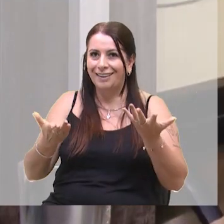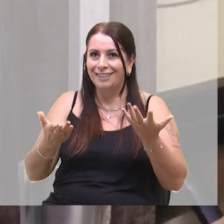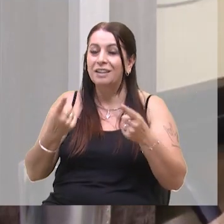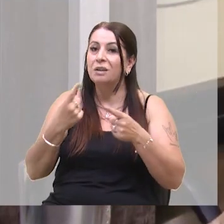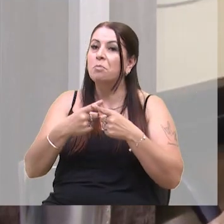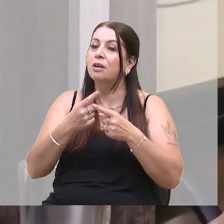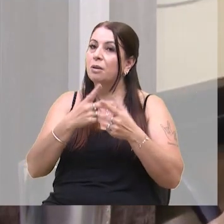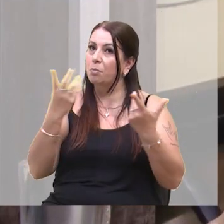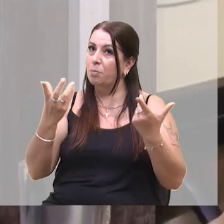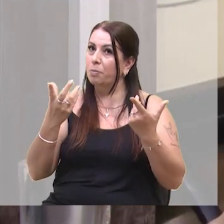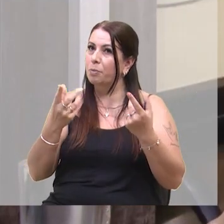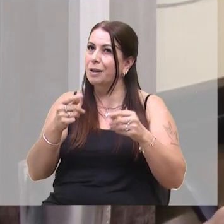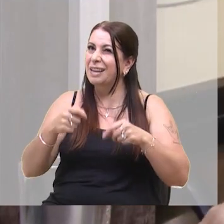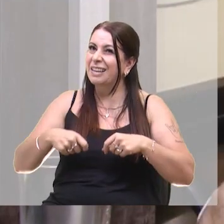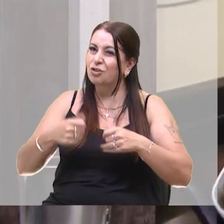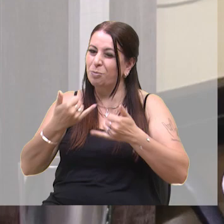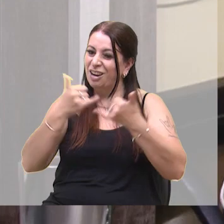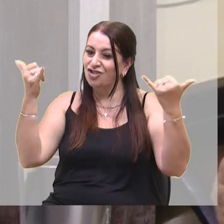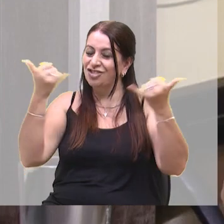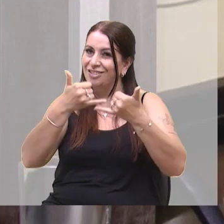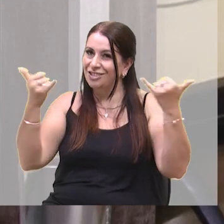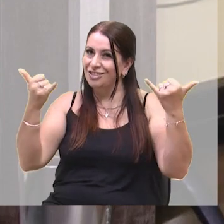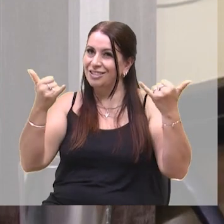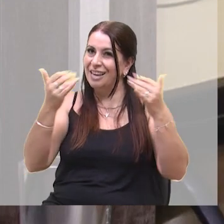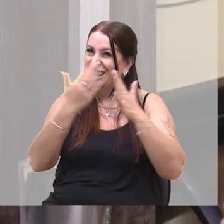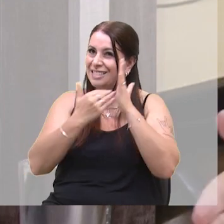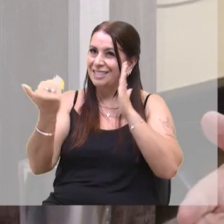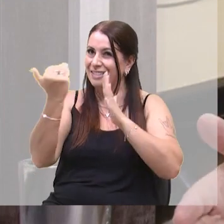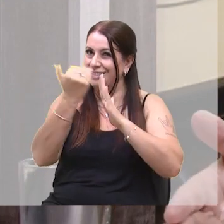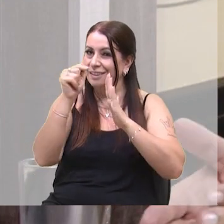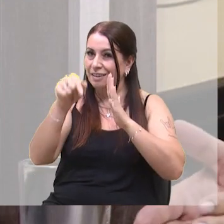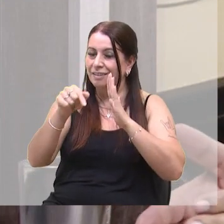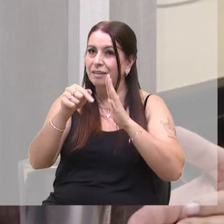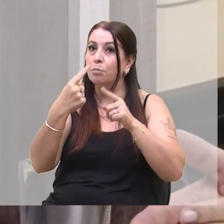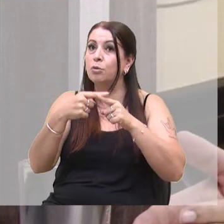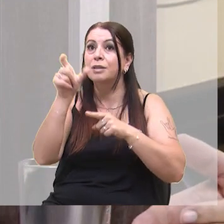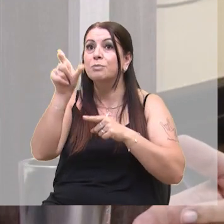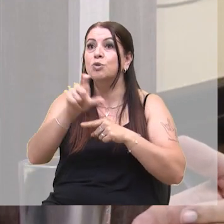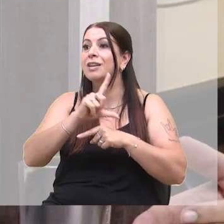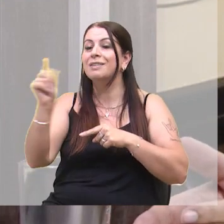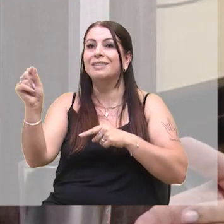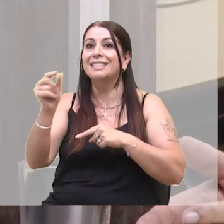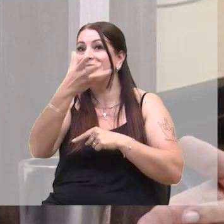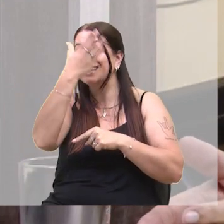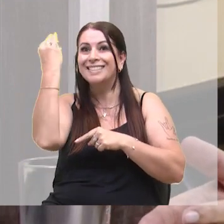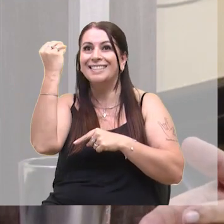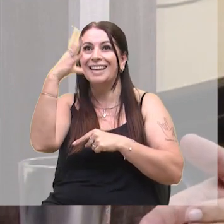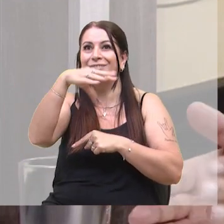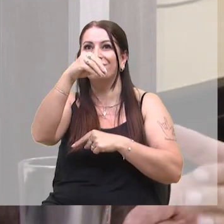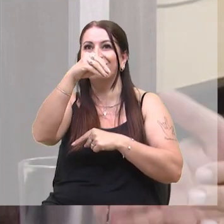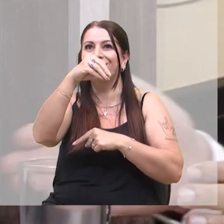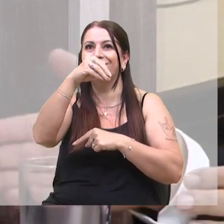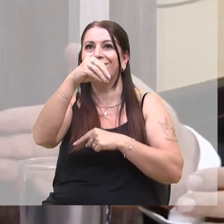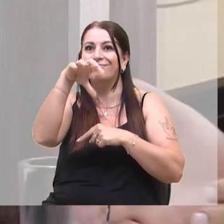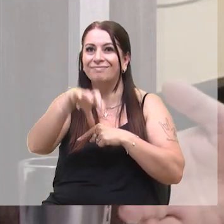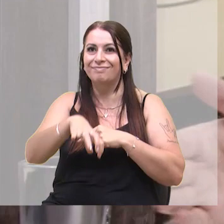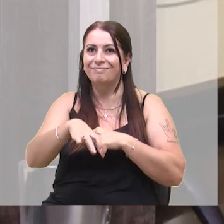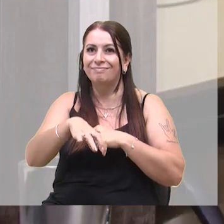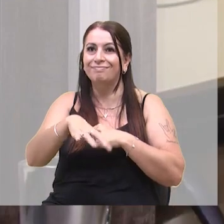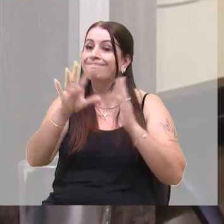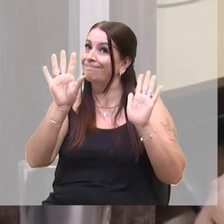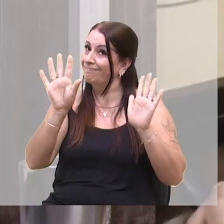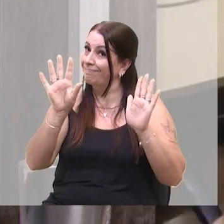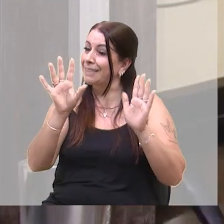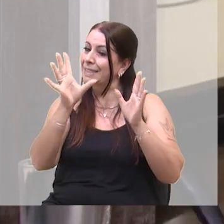fato, apagava a luz quando ia embora. Porque boa parte do consumo excedente de luz da Câmara era por as pessoas irem embora